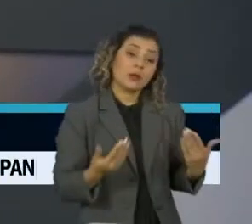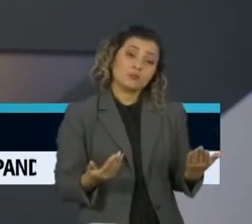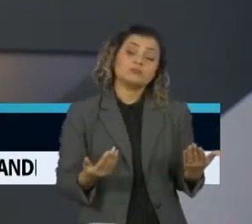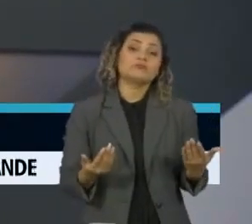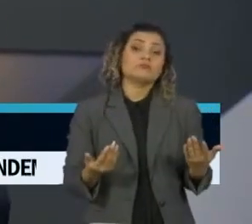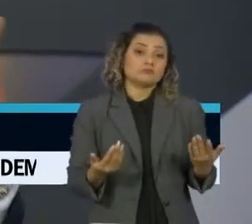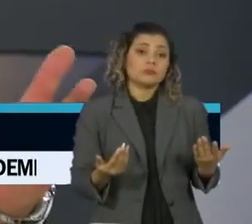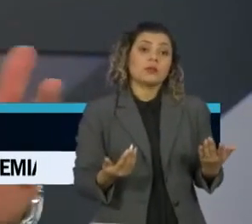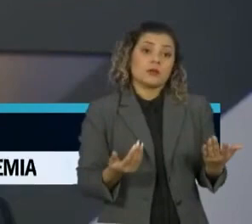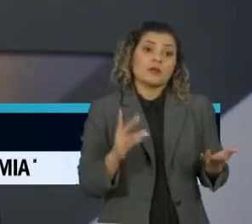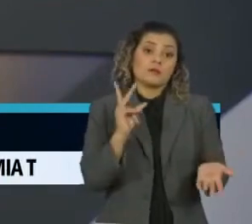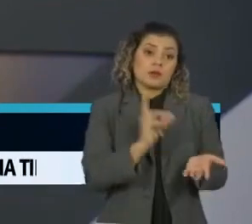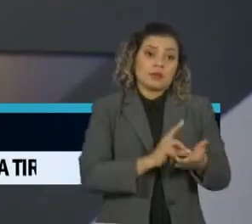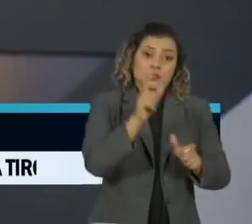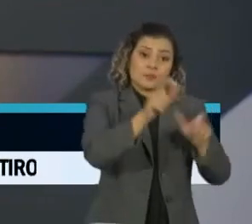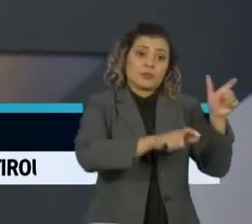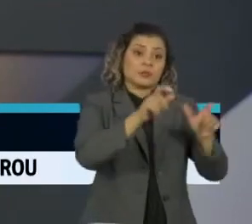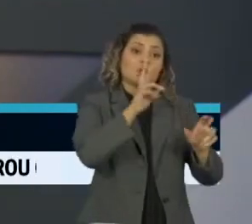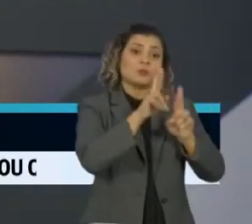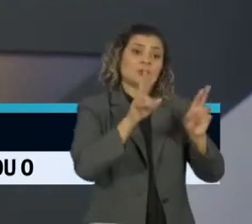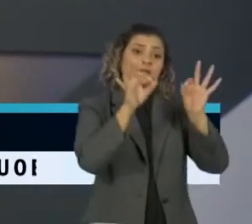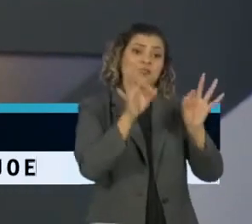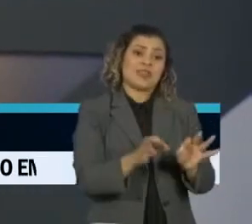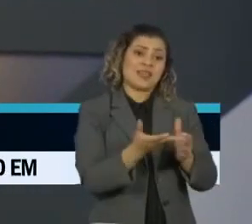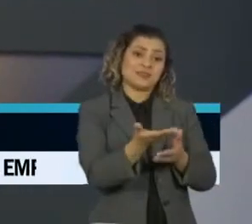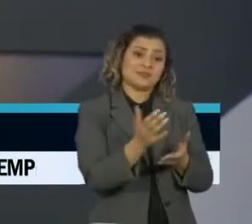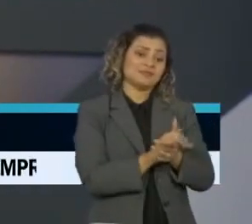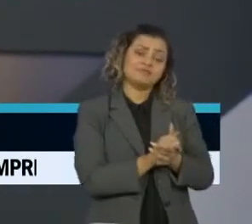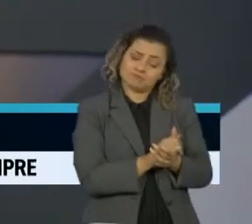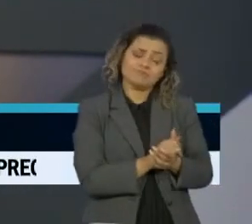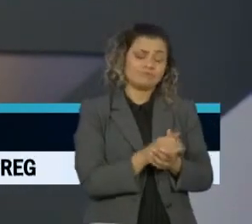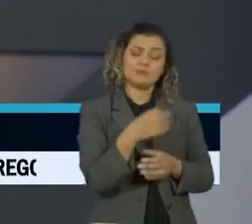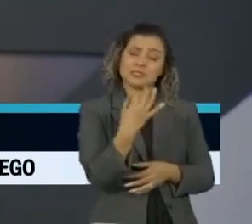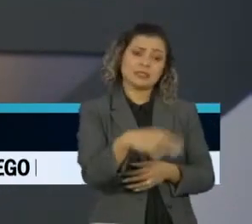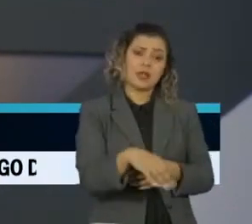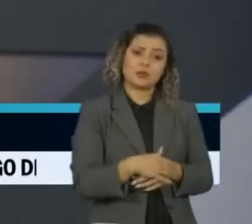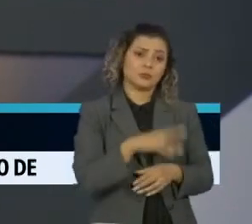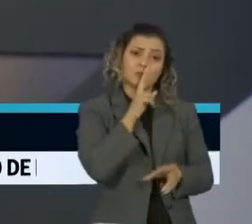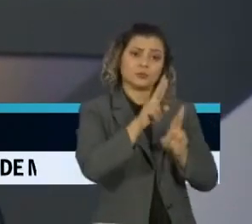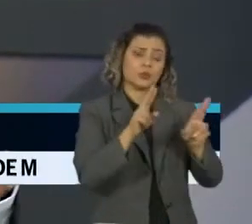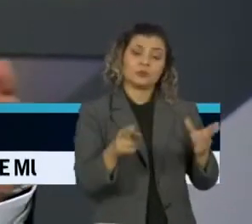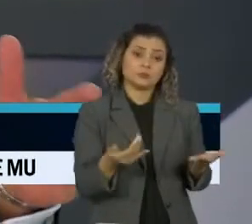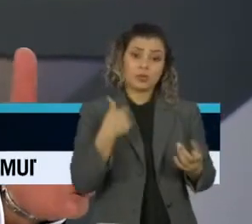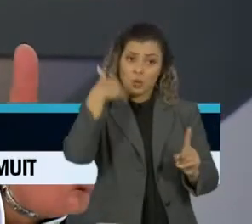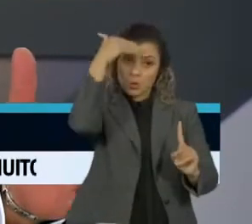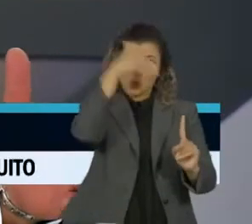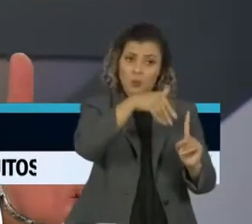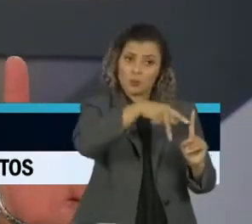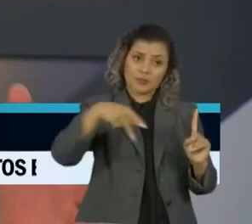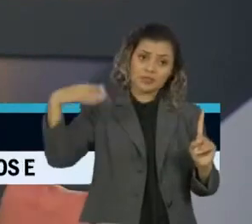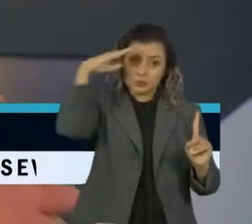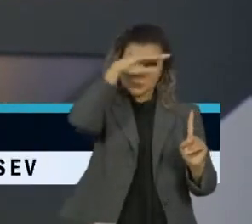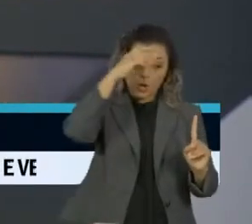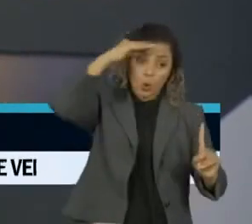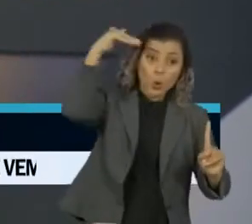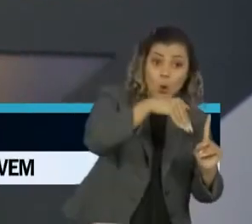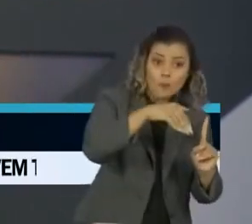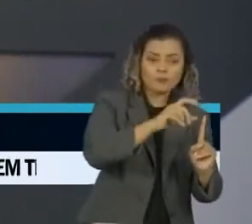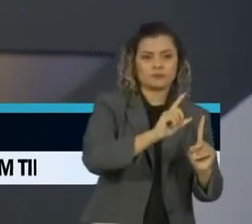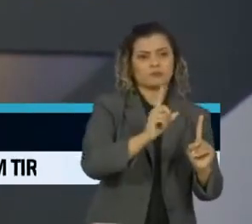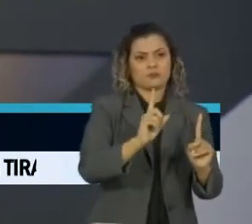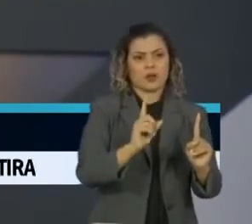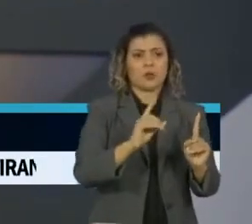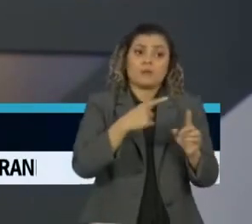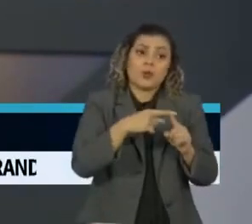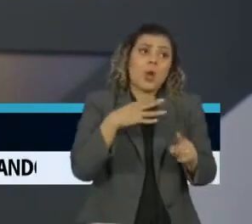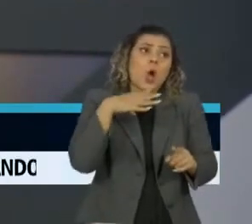seguinte, quer dizer, eu acho que as pessoas responderam corretamente à pesquisa quando não culparam diretamente o presidente pelas mortes,